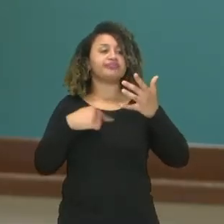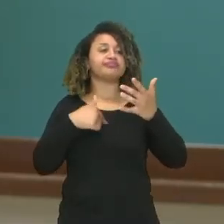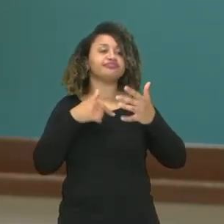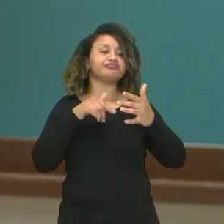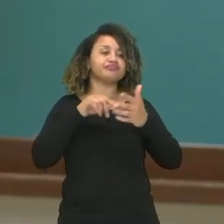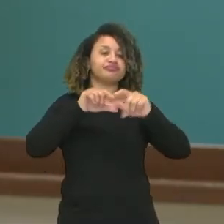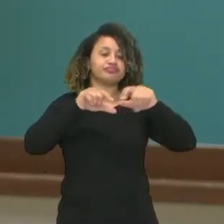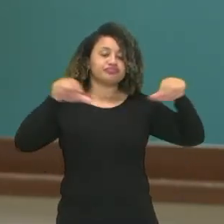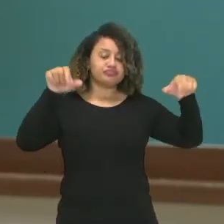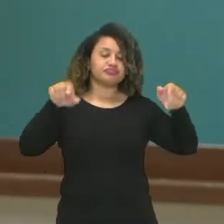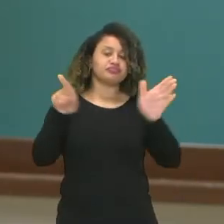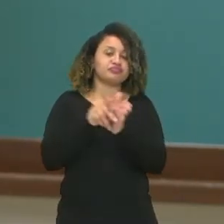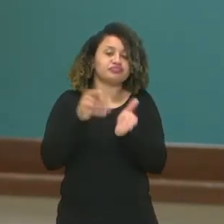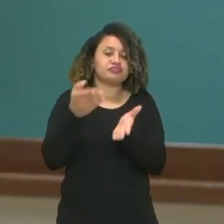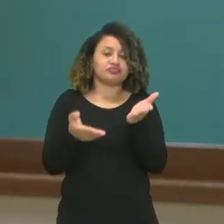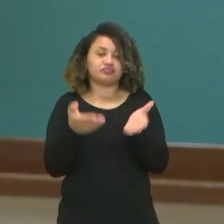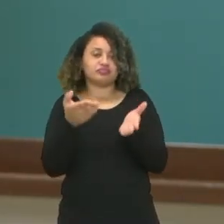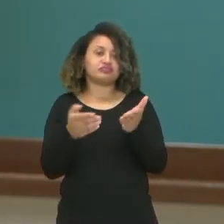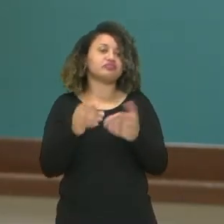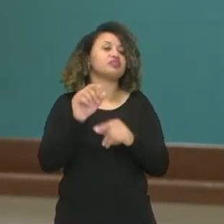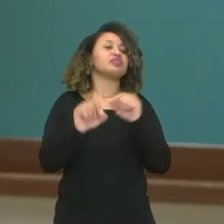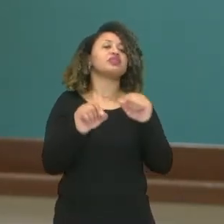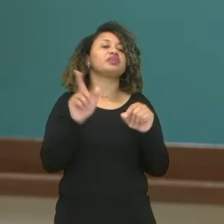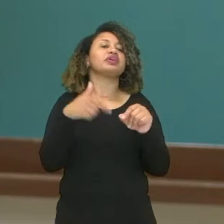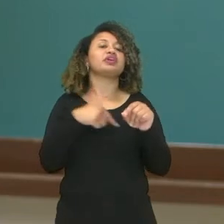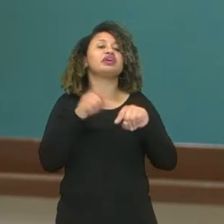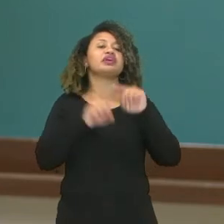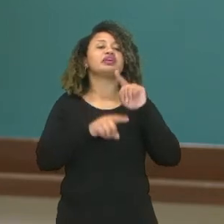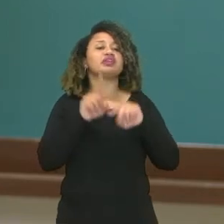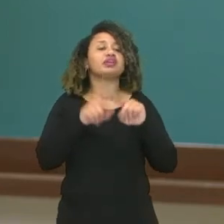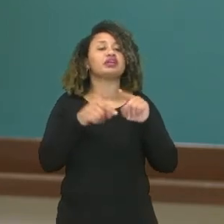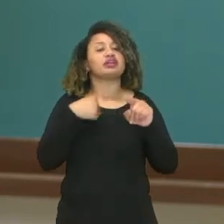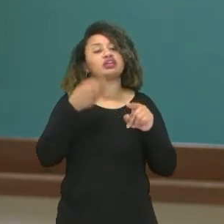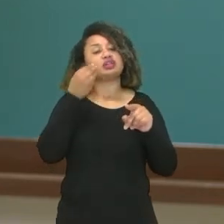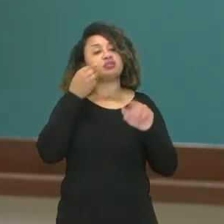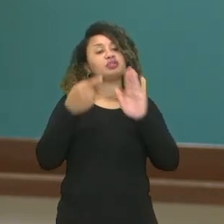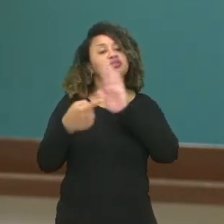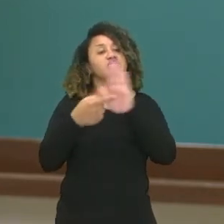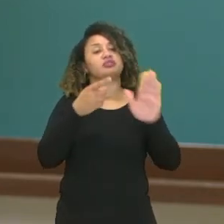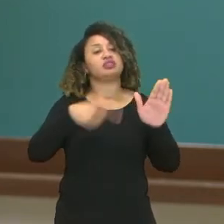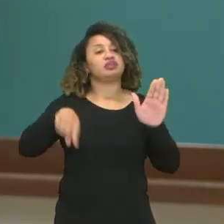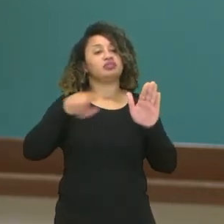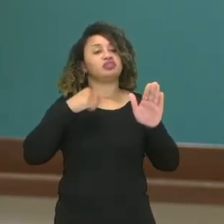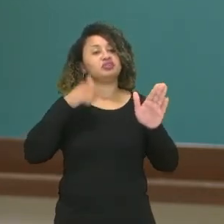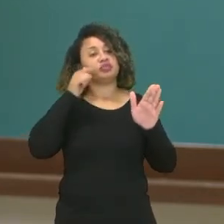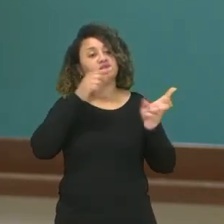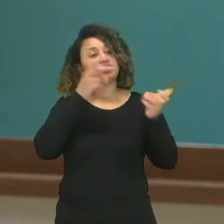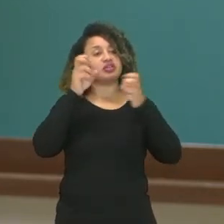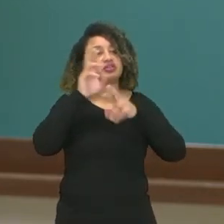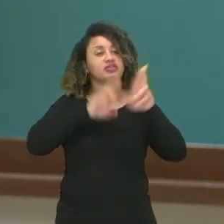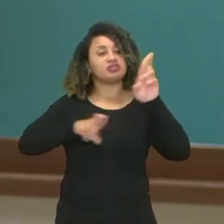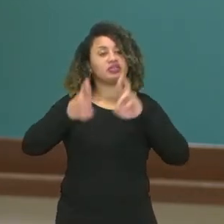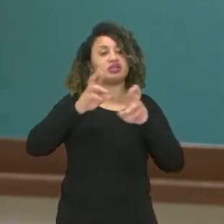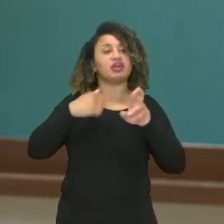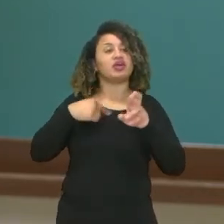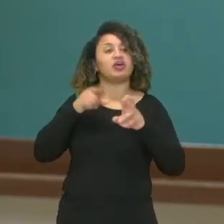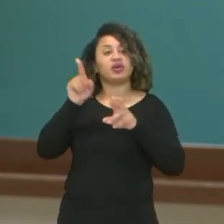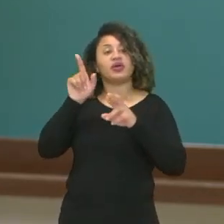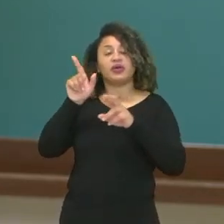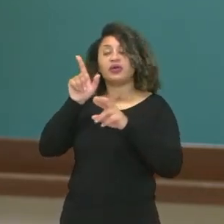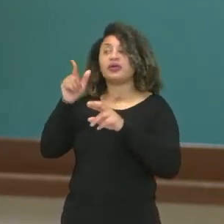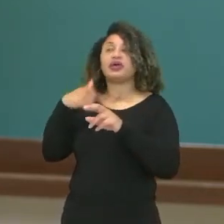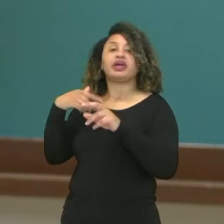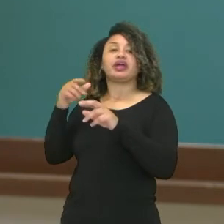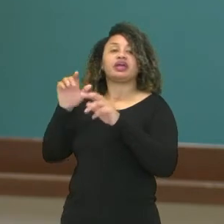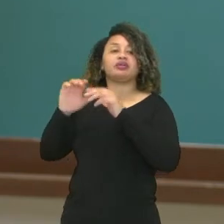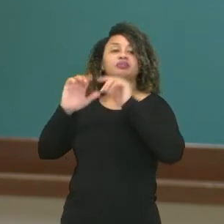Professora, o que, que são todos esses aparelhos? Então, aqui eu tentei detalhar para vocês, para ficar mais no visual, né? Aqui são os aparelhos